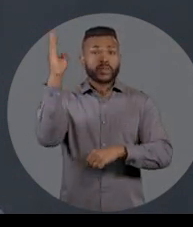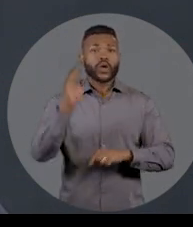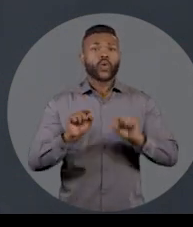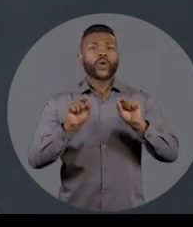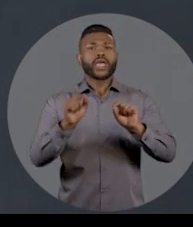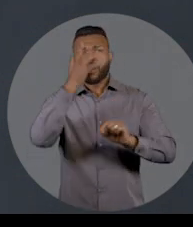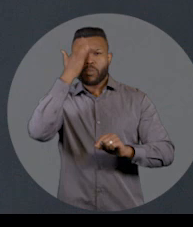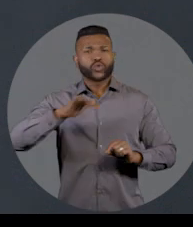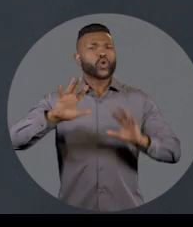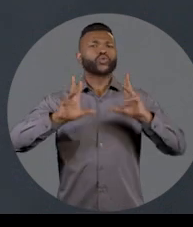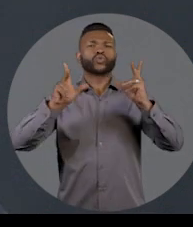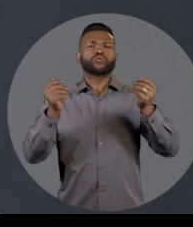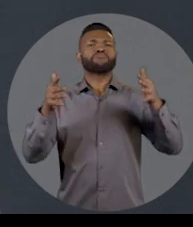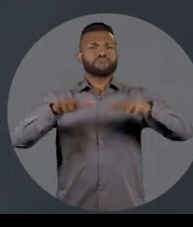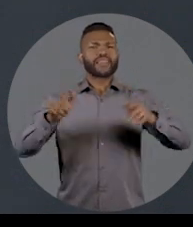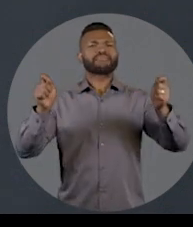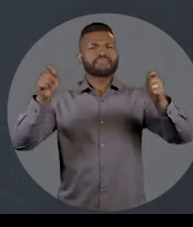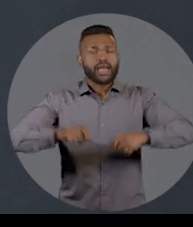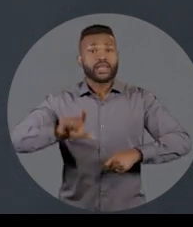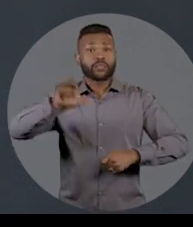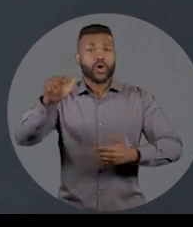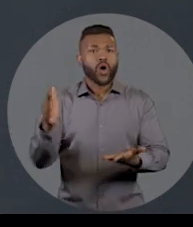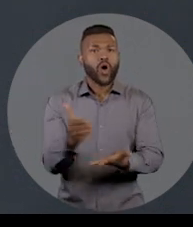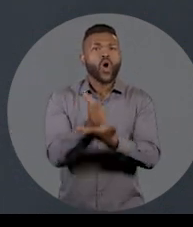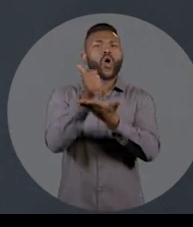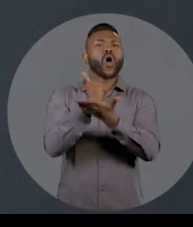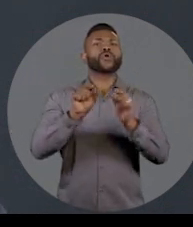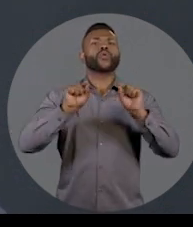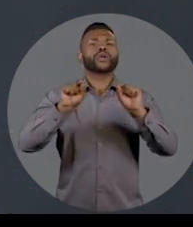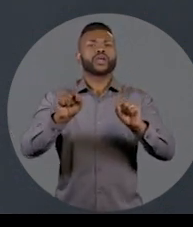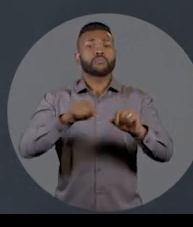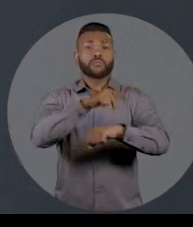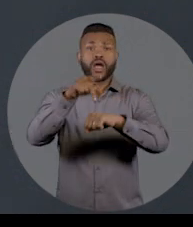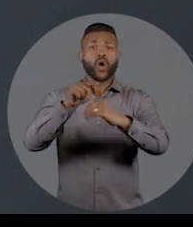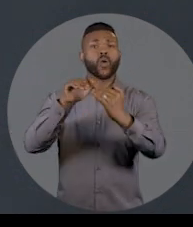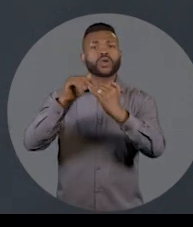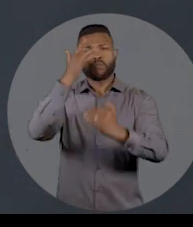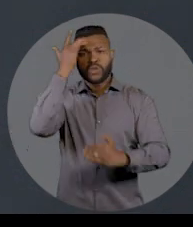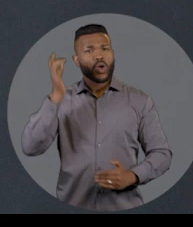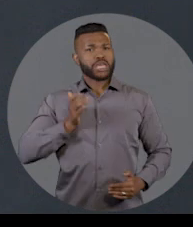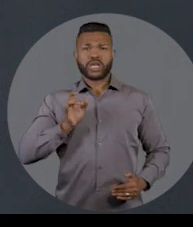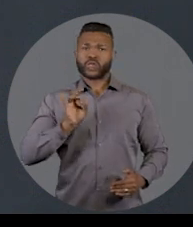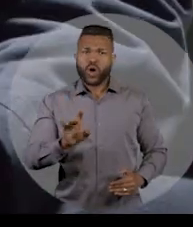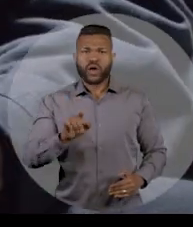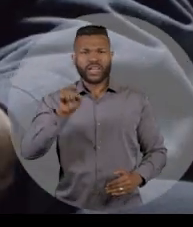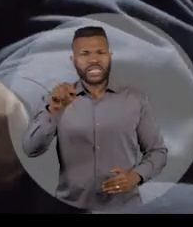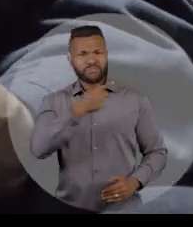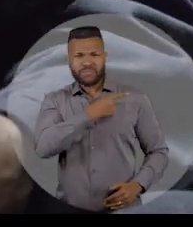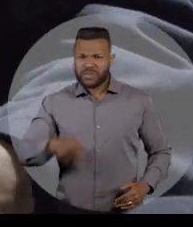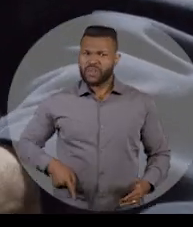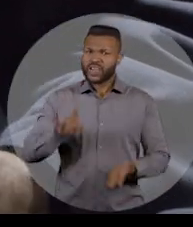que cabia todo mundo. Eles deram um golpe para fazer um país em que só eles cabem. Nesse governo ilegítimo,